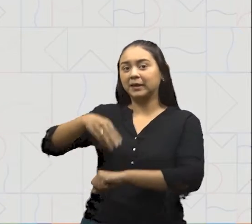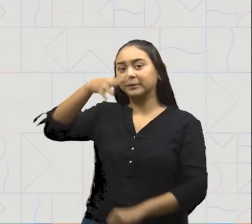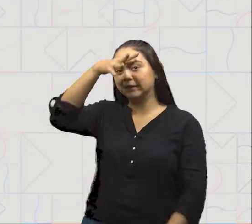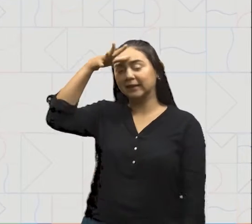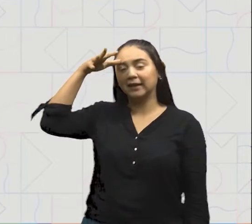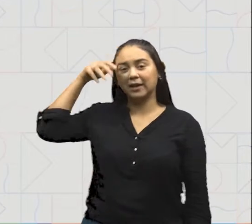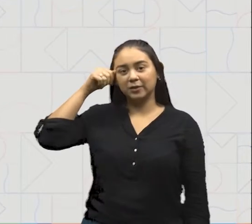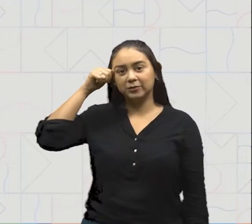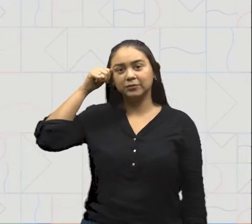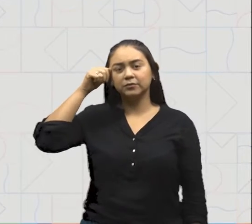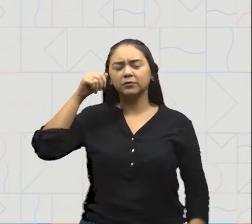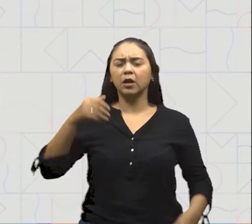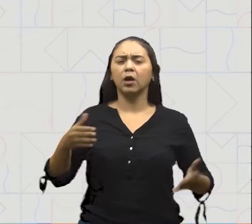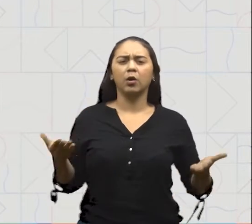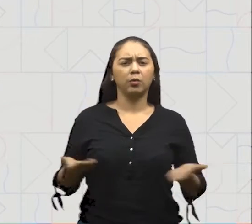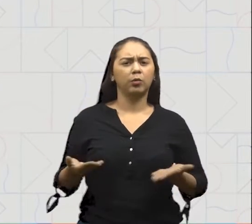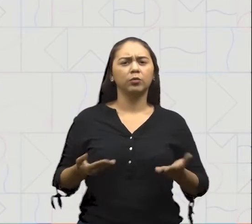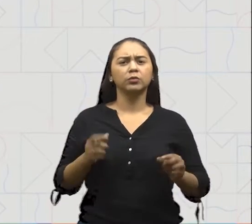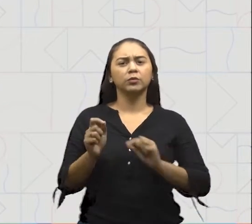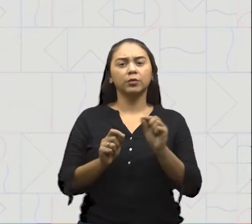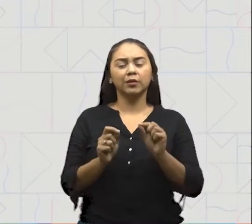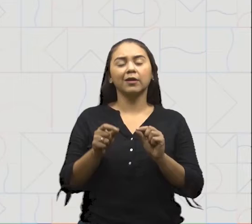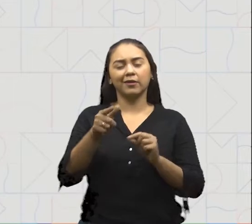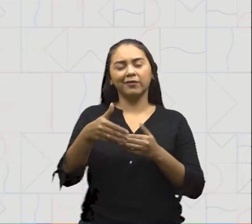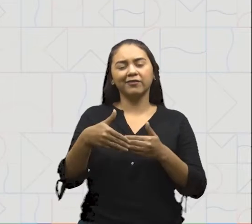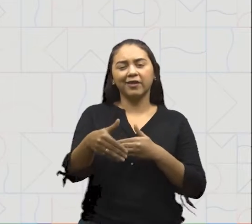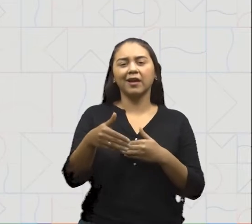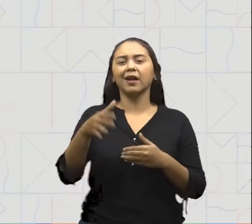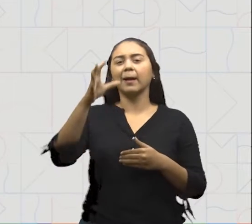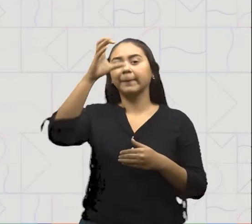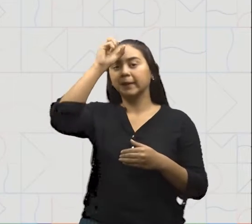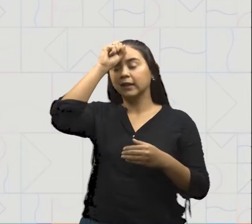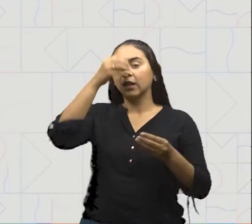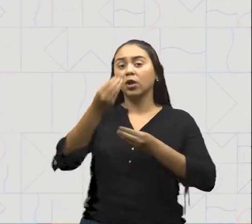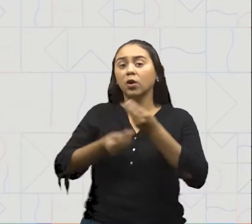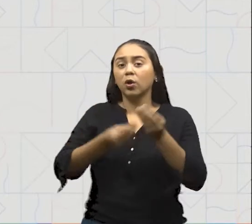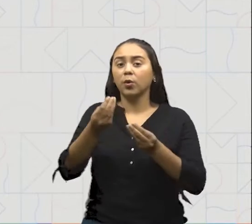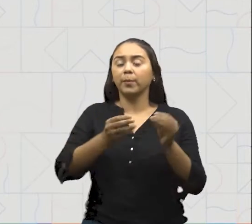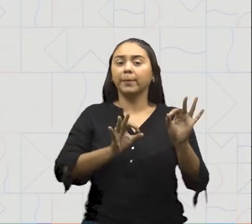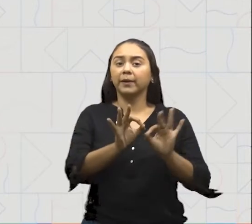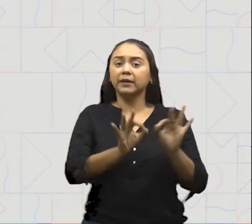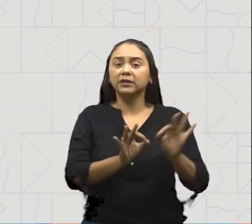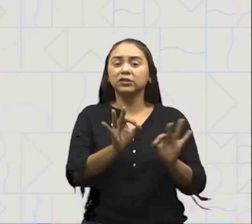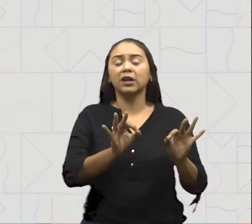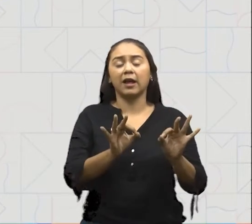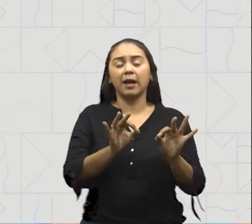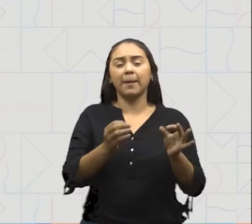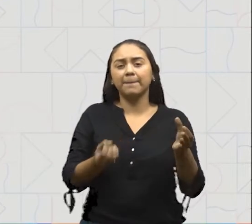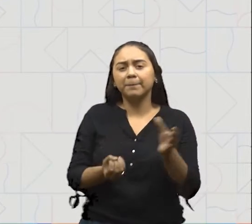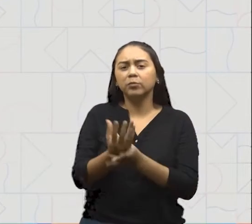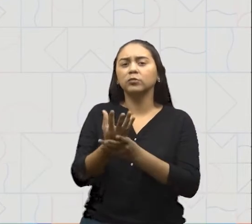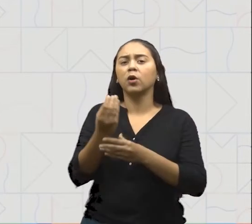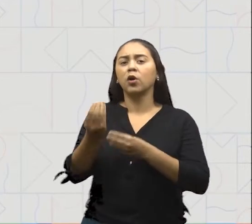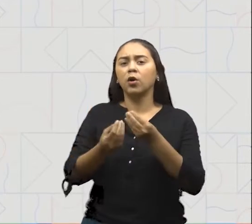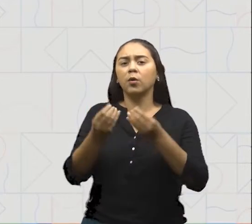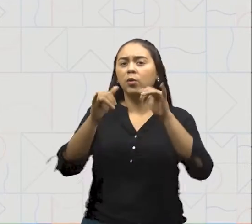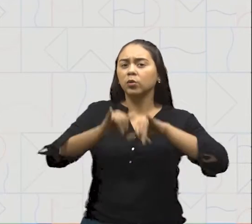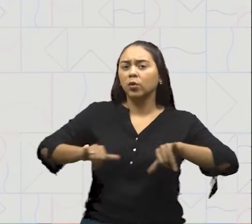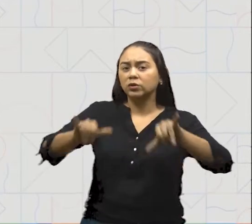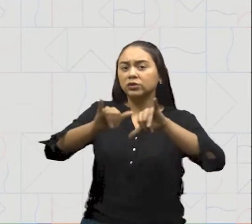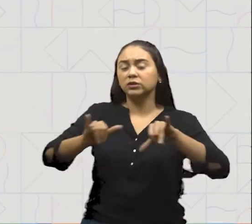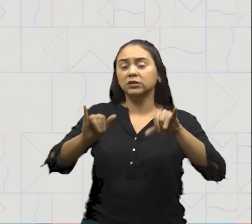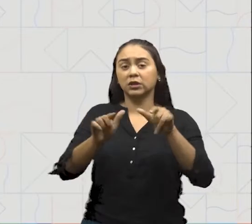Educacionais da CEMED Manaus. Hoje, você aprenderá sobre como planejar e produzir uma notícia